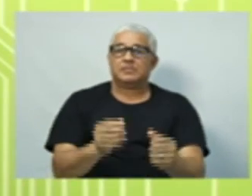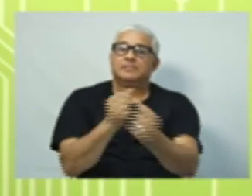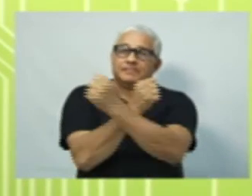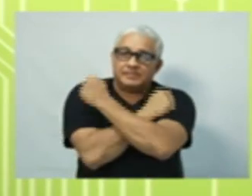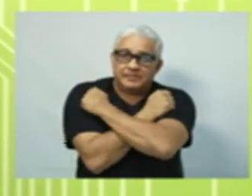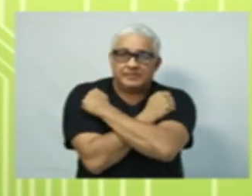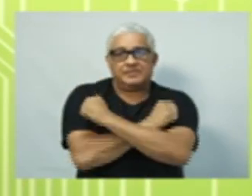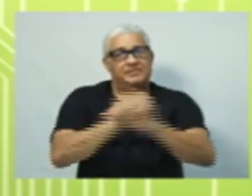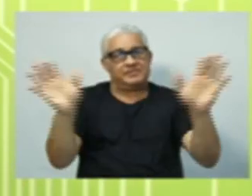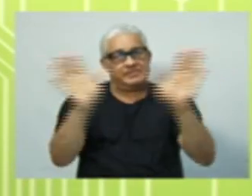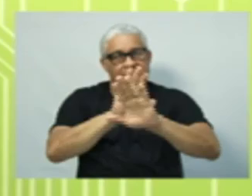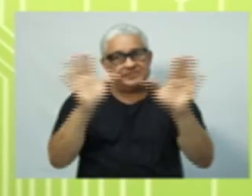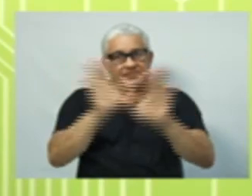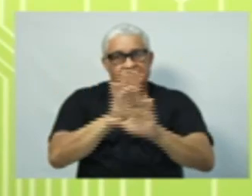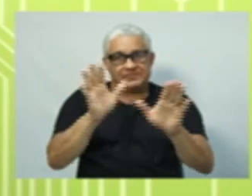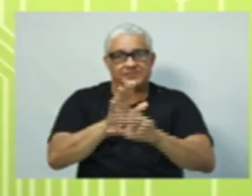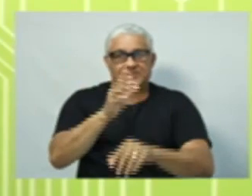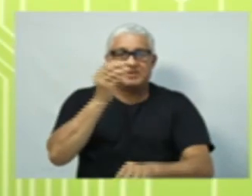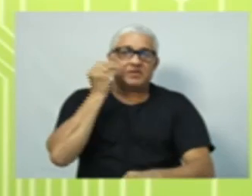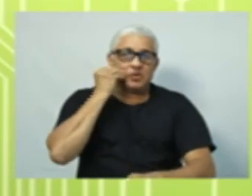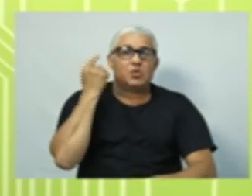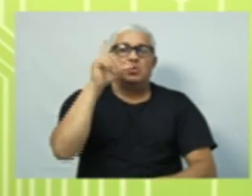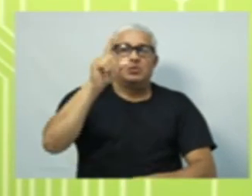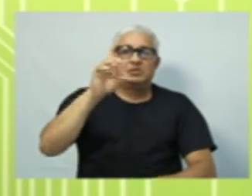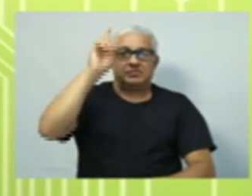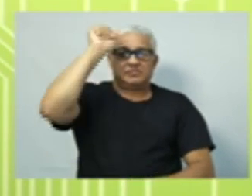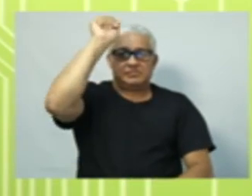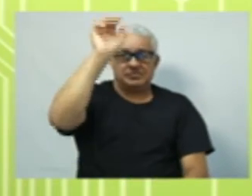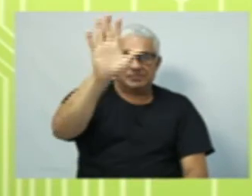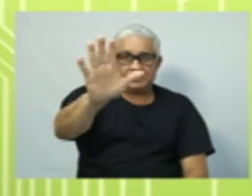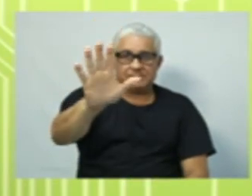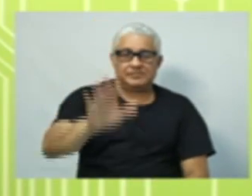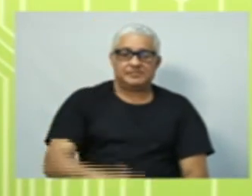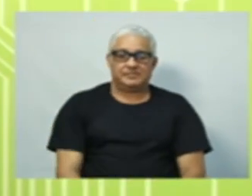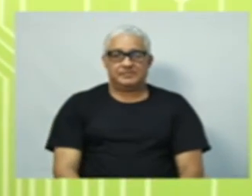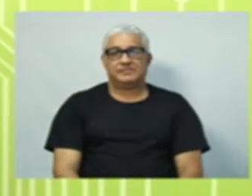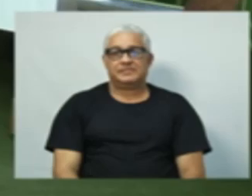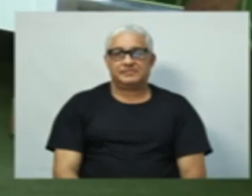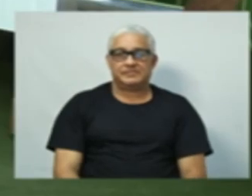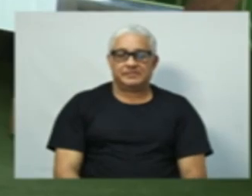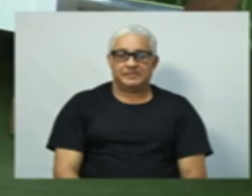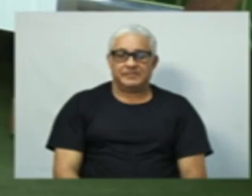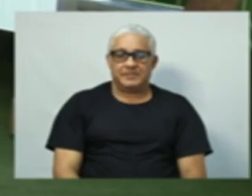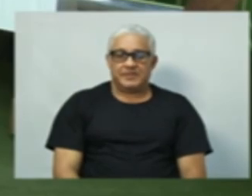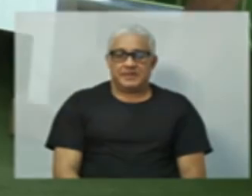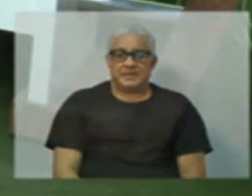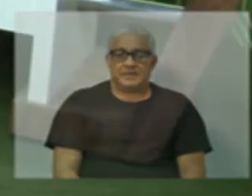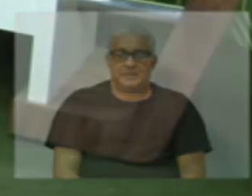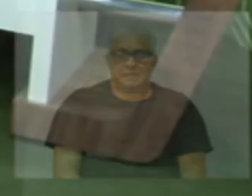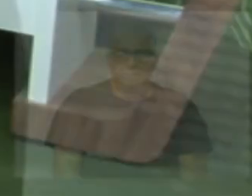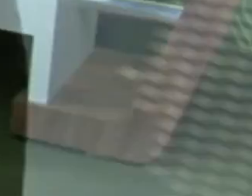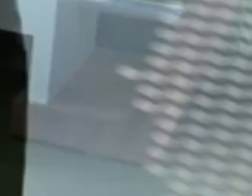até uma próxima oportunidade se deus quiser e ele adquirir até lá